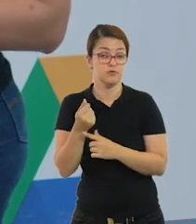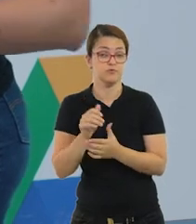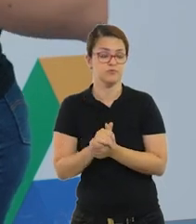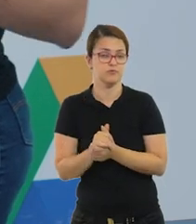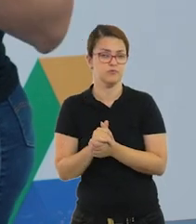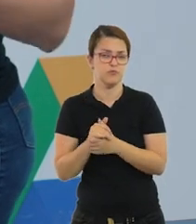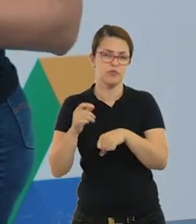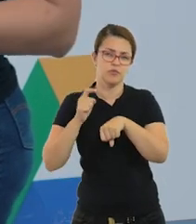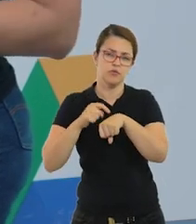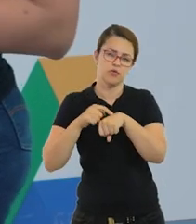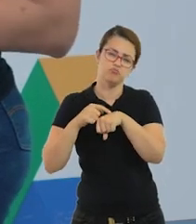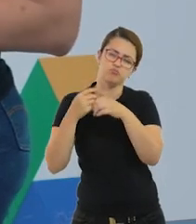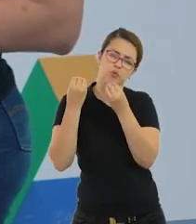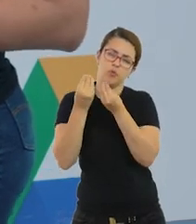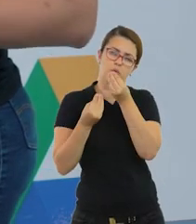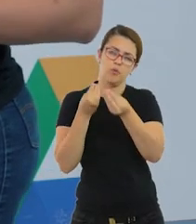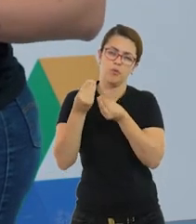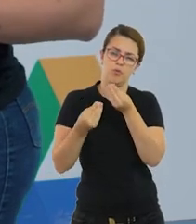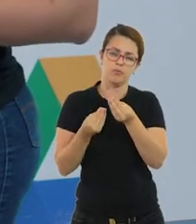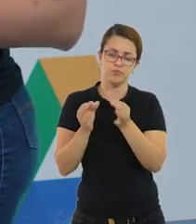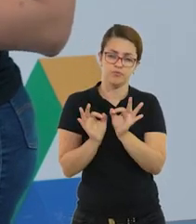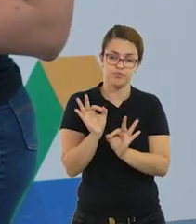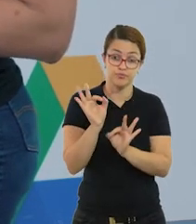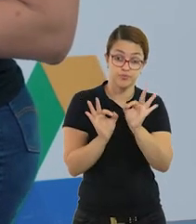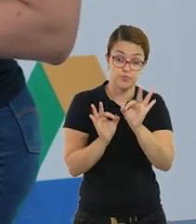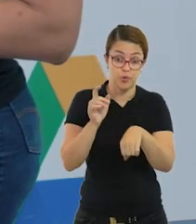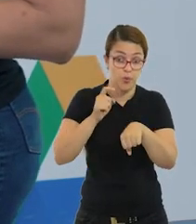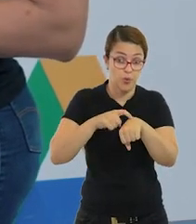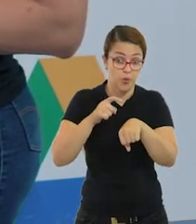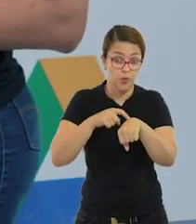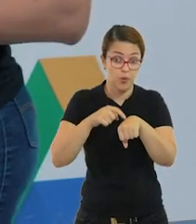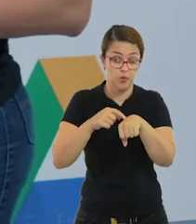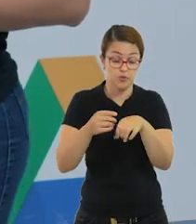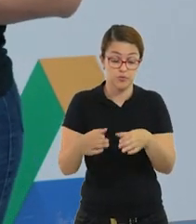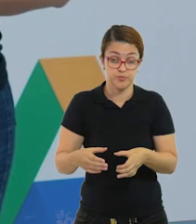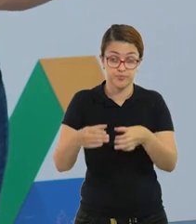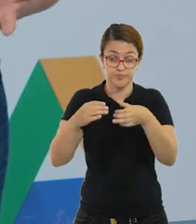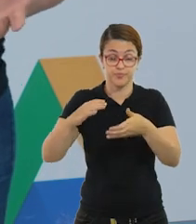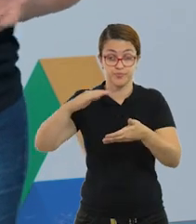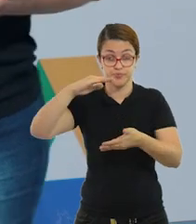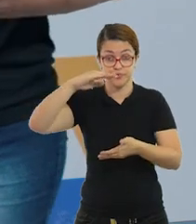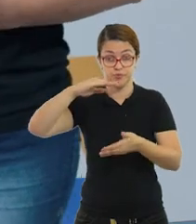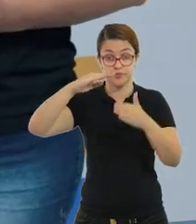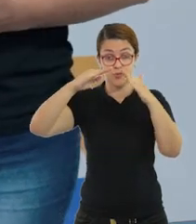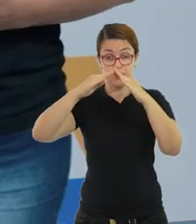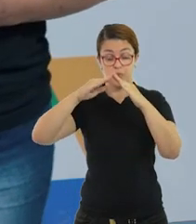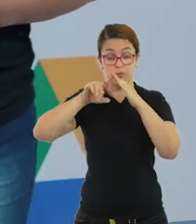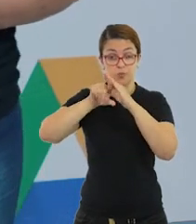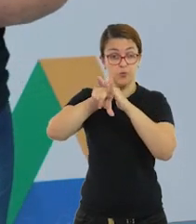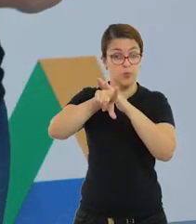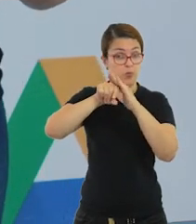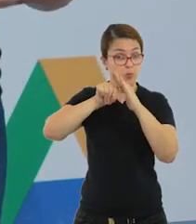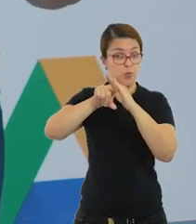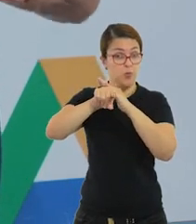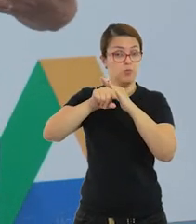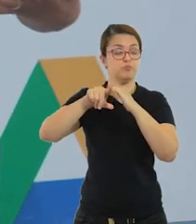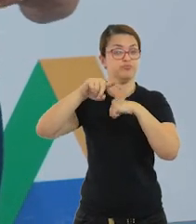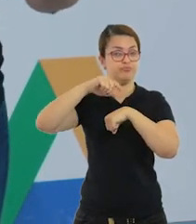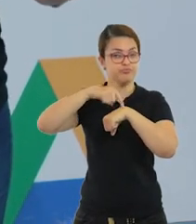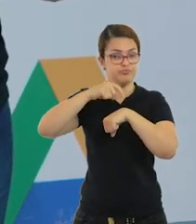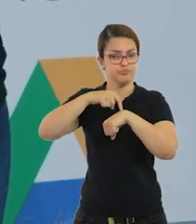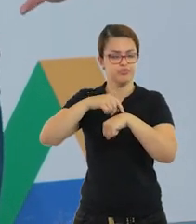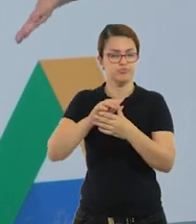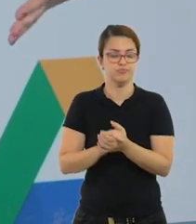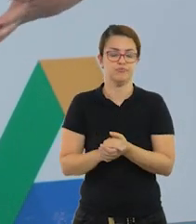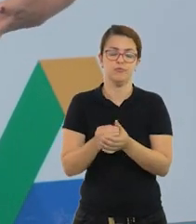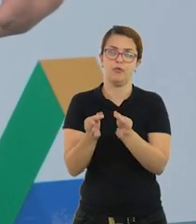uma reflexão sobre o tempo e depois que eles confeccionem um relógio cuco. A criança com deficiência, ela tem dificuldade com